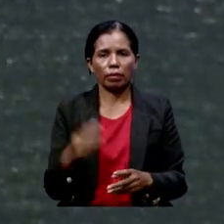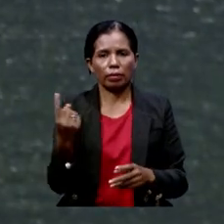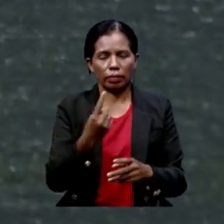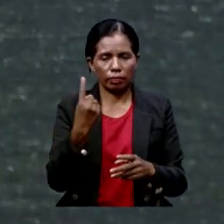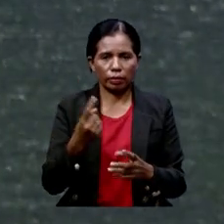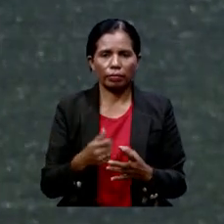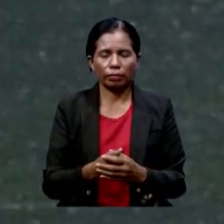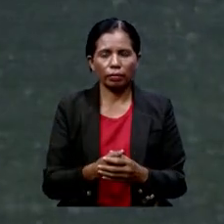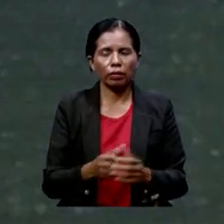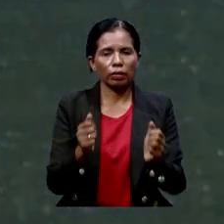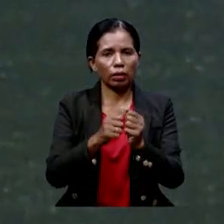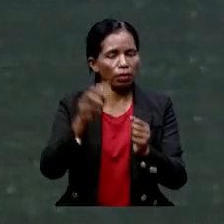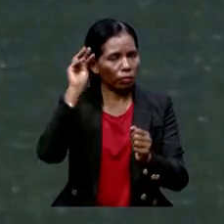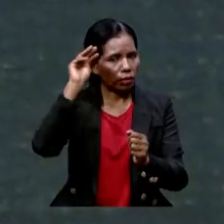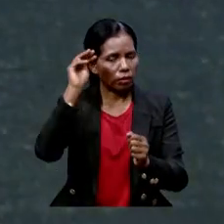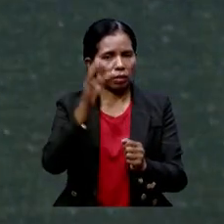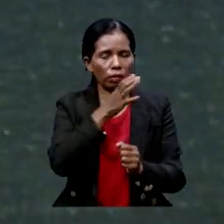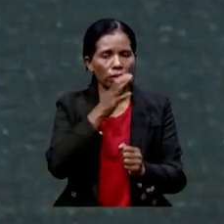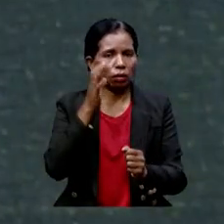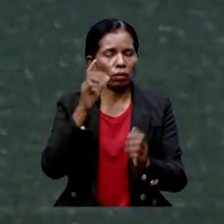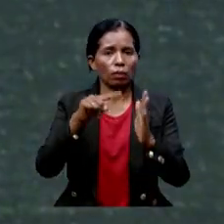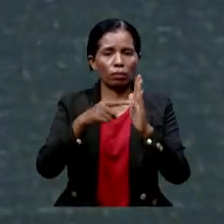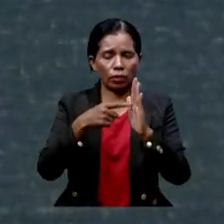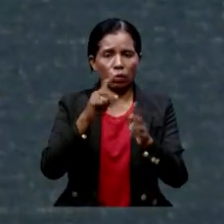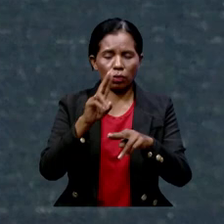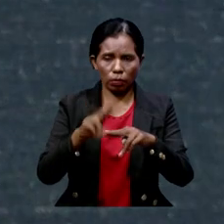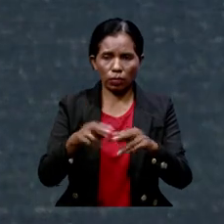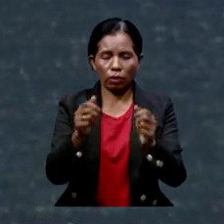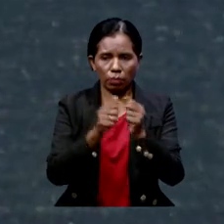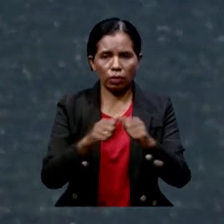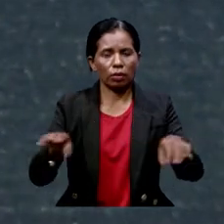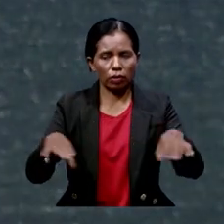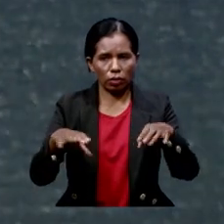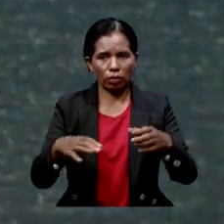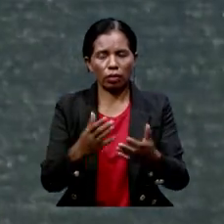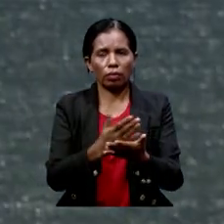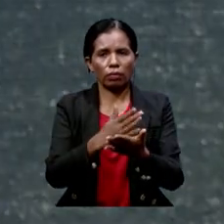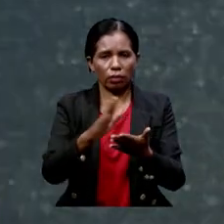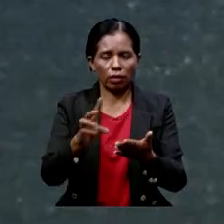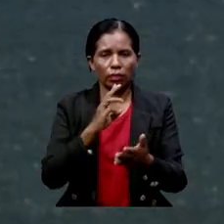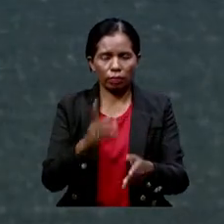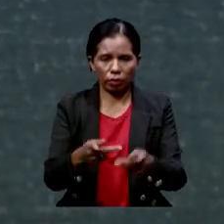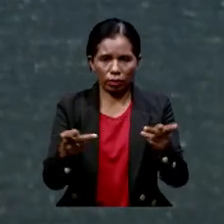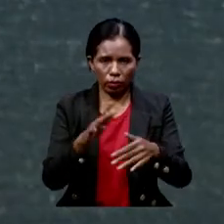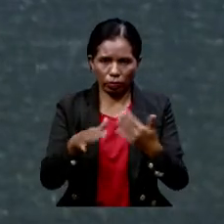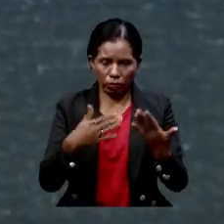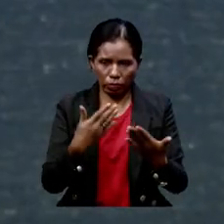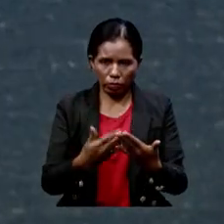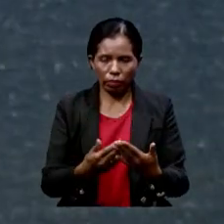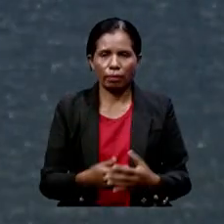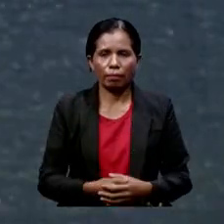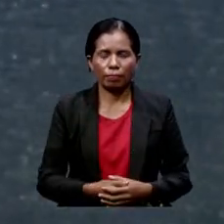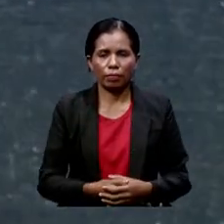Ami, ho Ministério da Agricultura kumesa hahutur hamoto par servisu. Fahe tarefas. Ministério da Agricultura